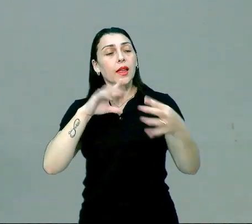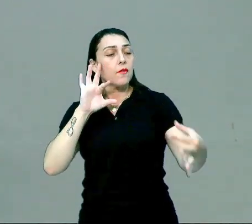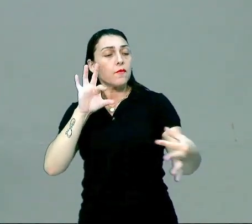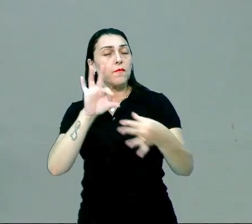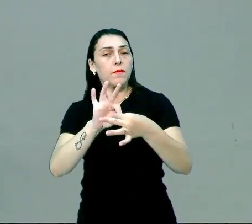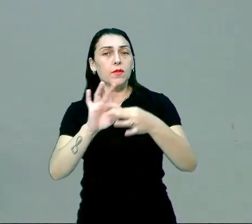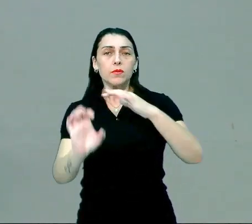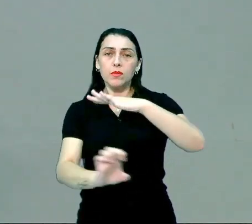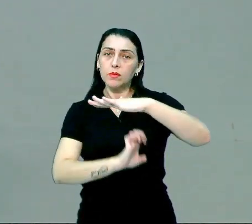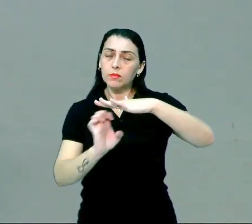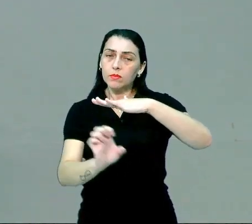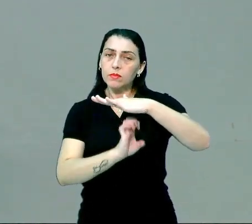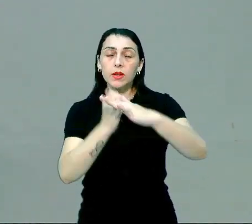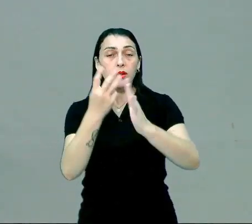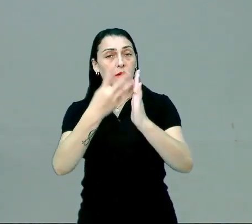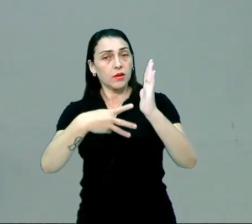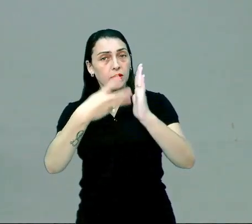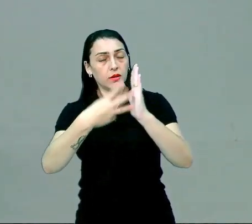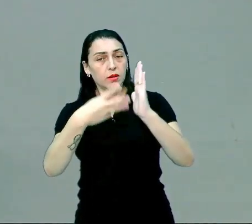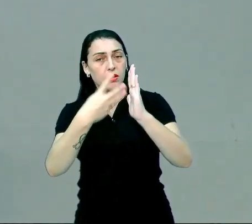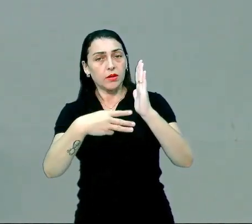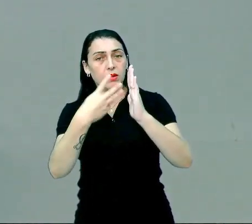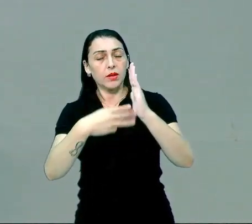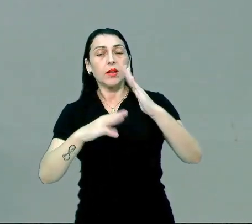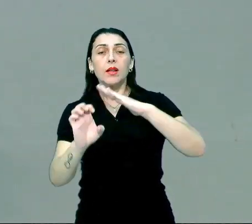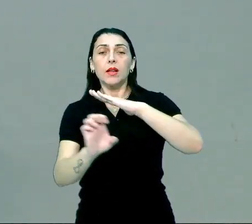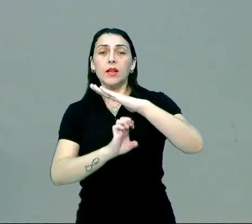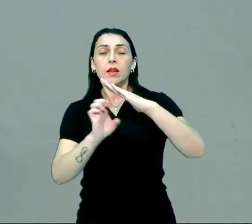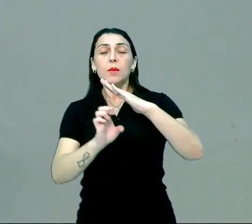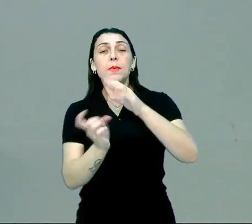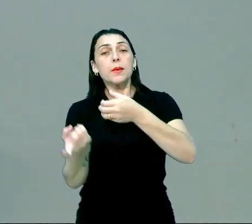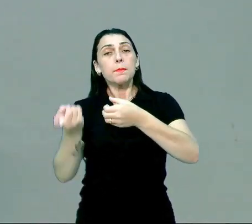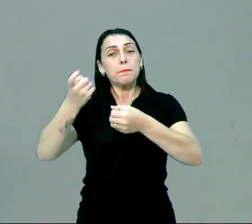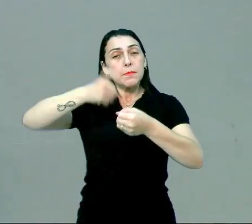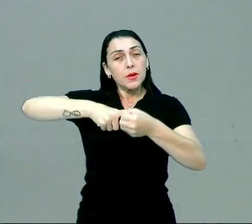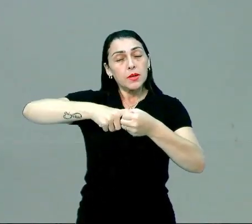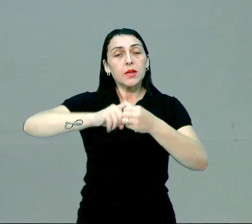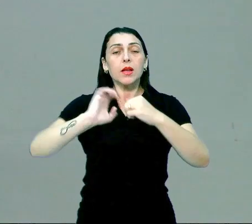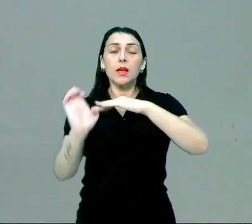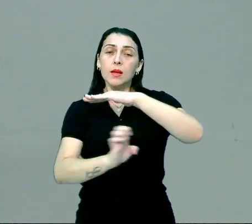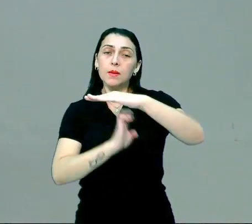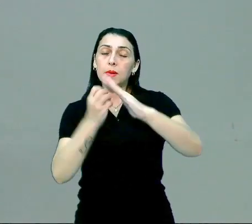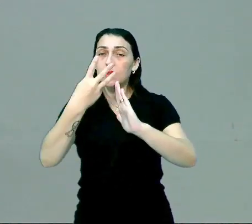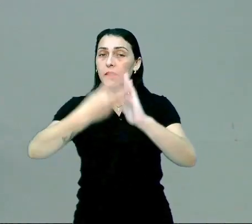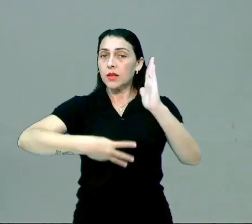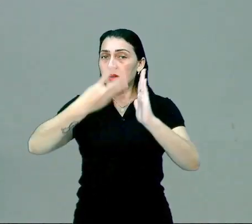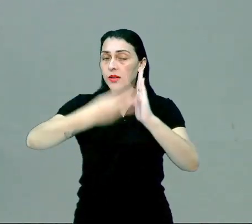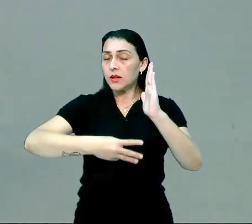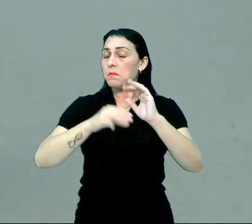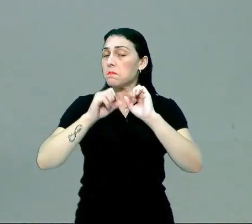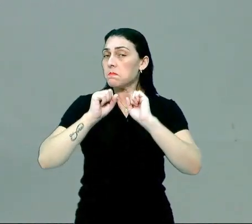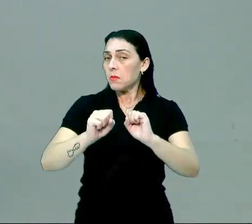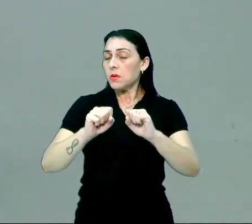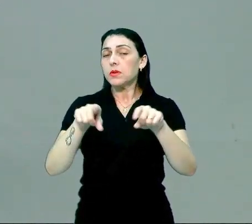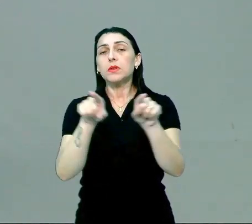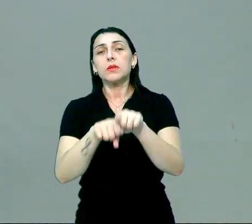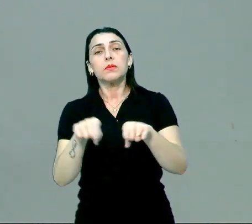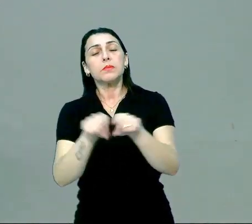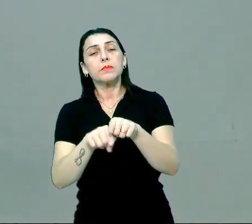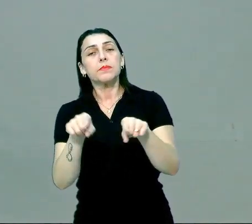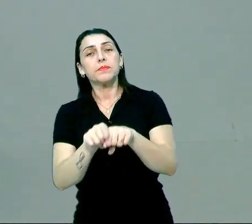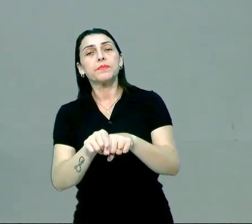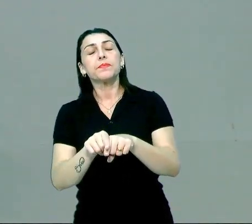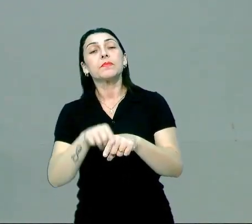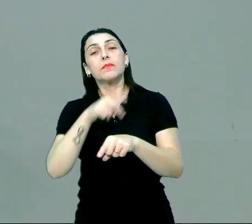vínculo com a empresa terceirizada, a empresa parceira, a empresa terceira. Pode ser justamente